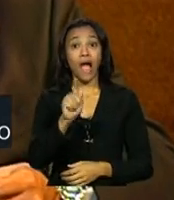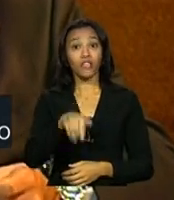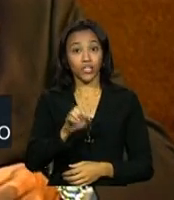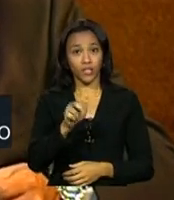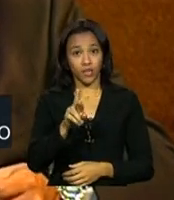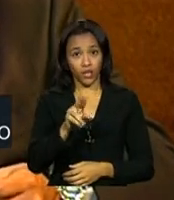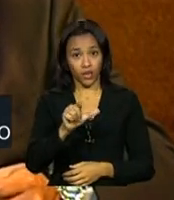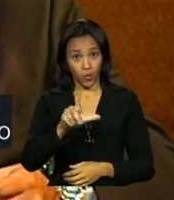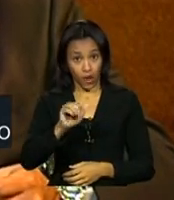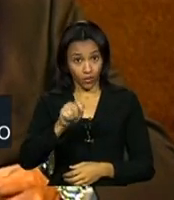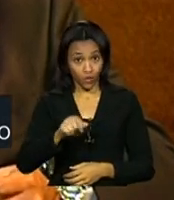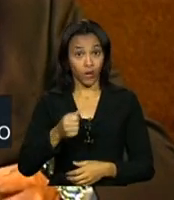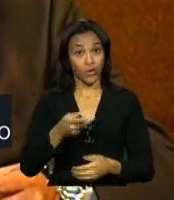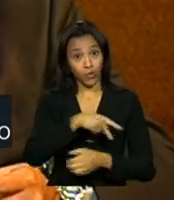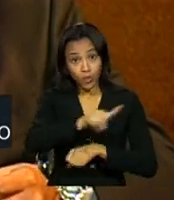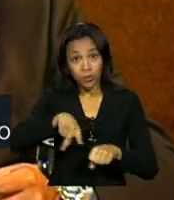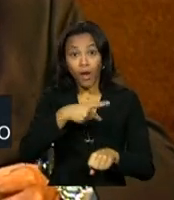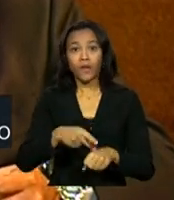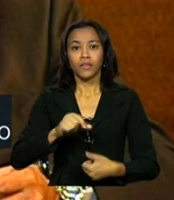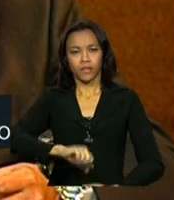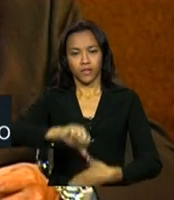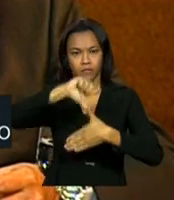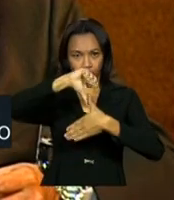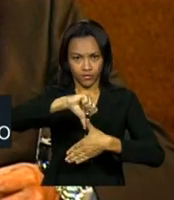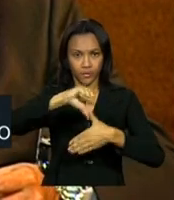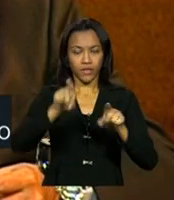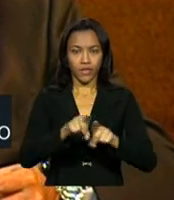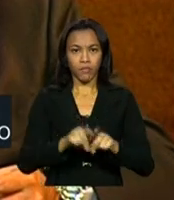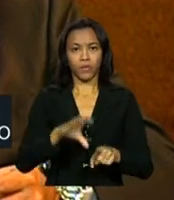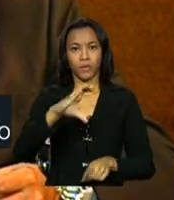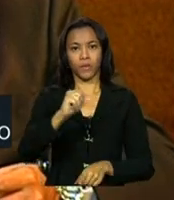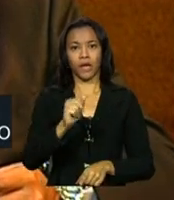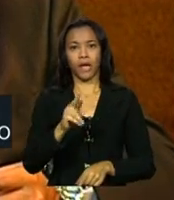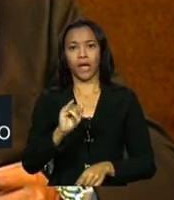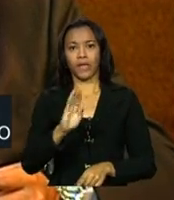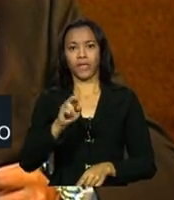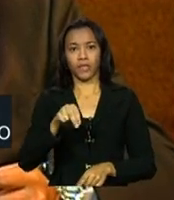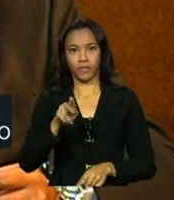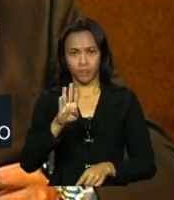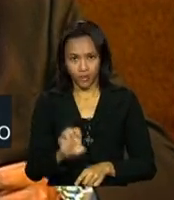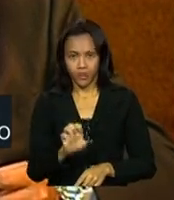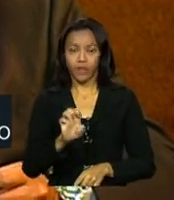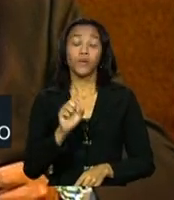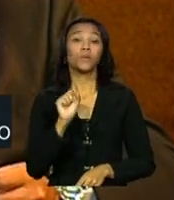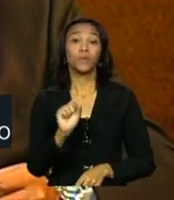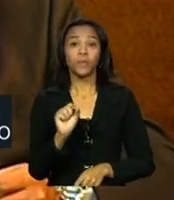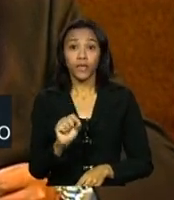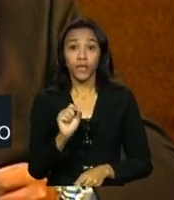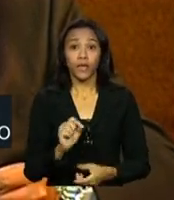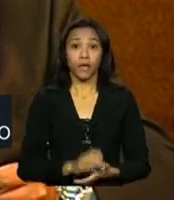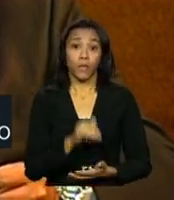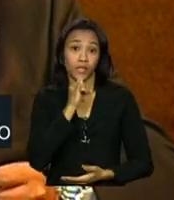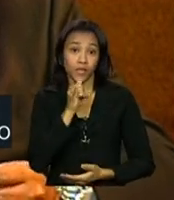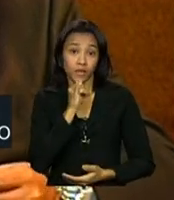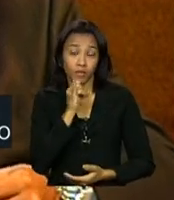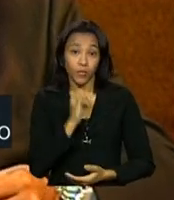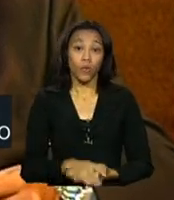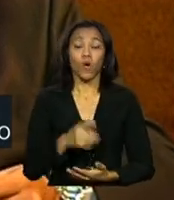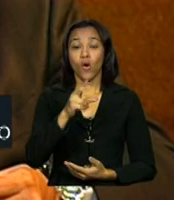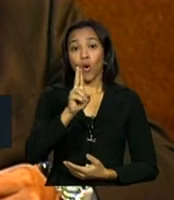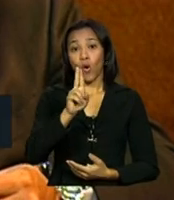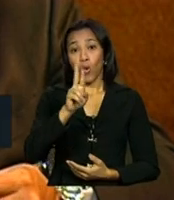entre os países latino-americanos e carianos com o suporte de países como o Reino Unido e